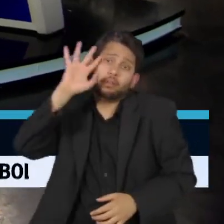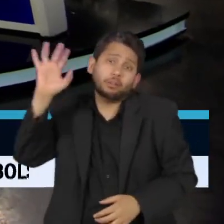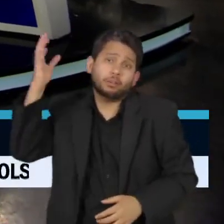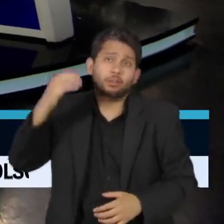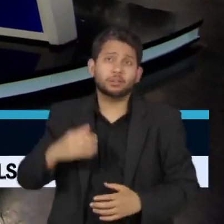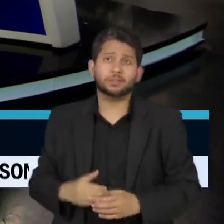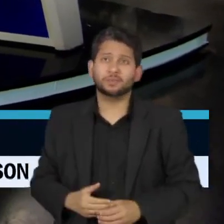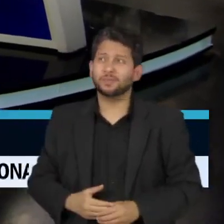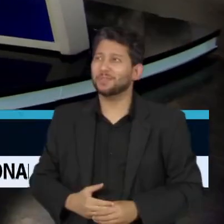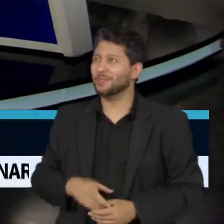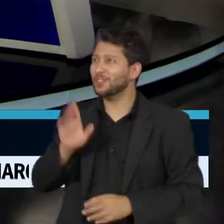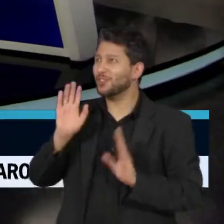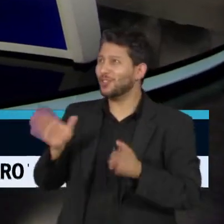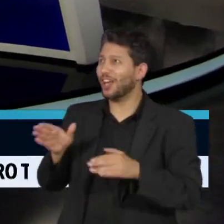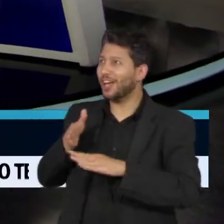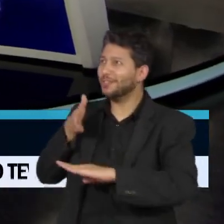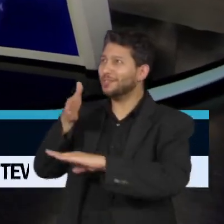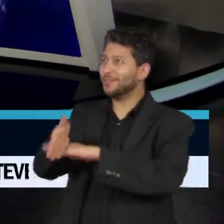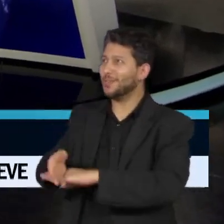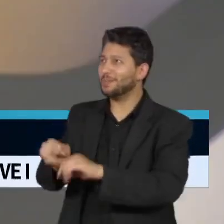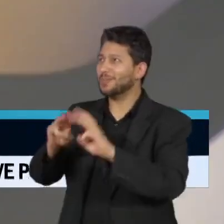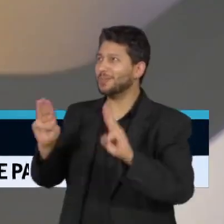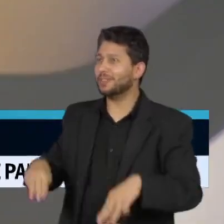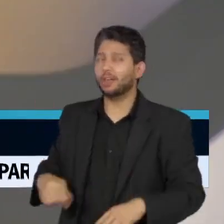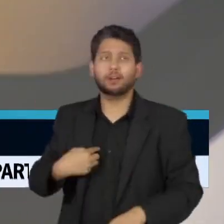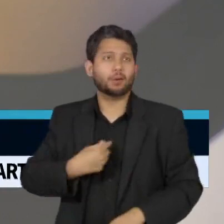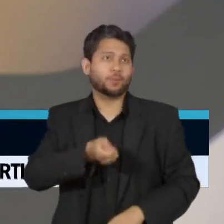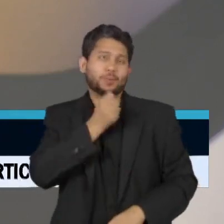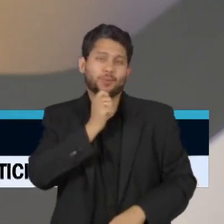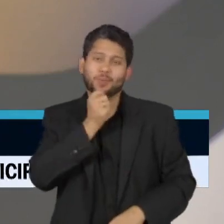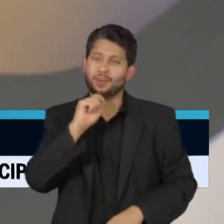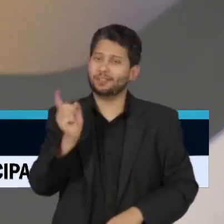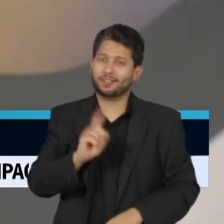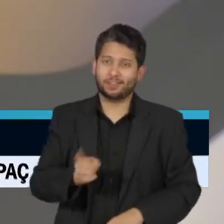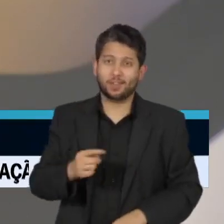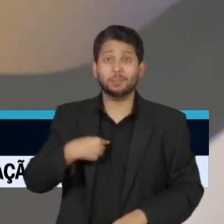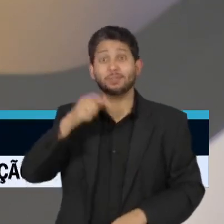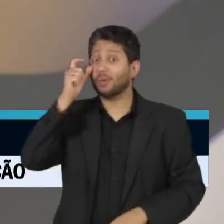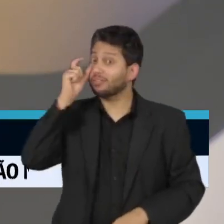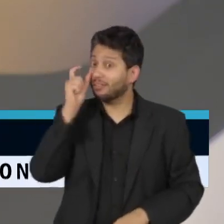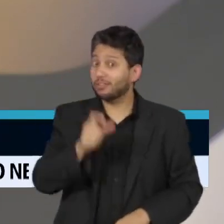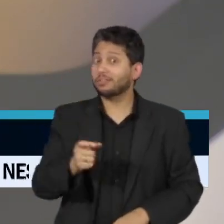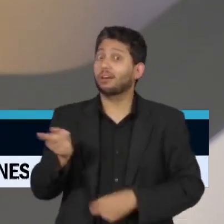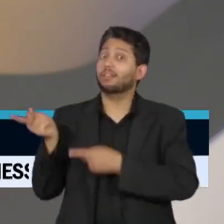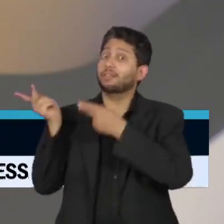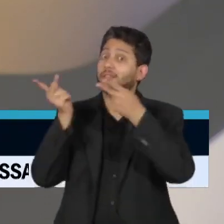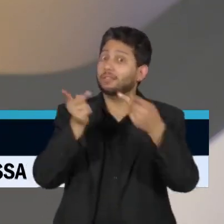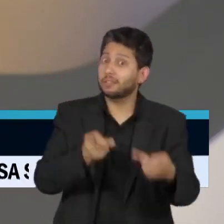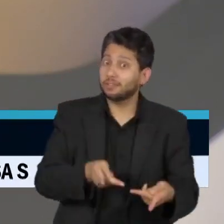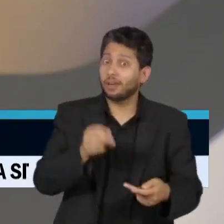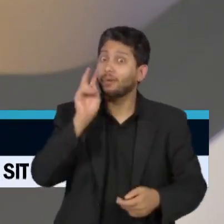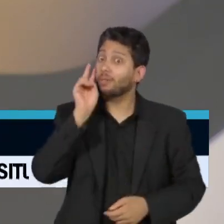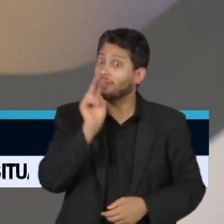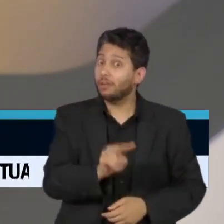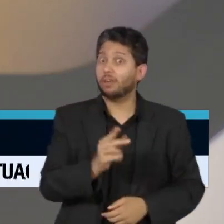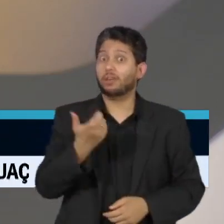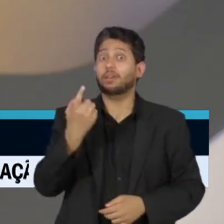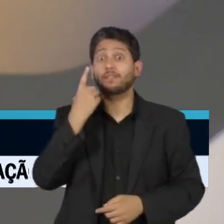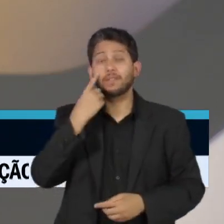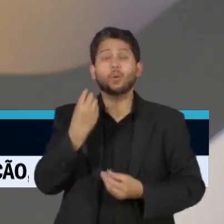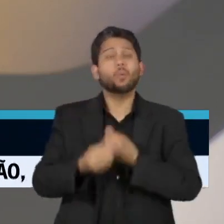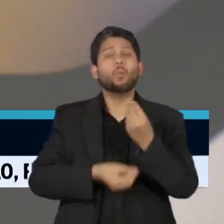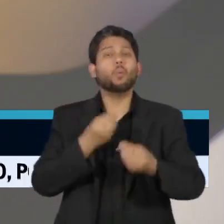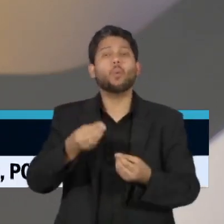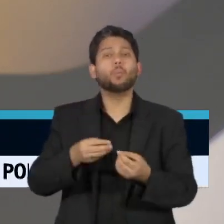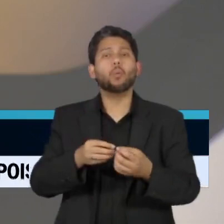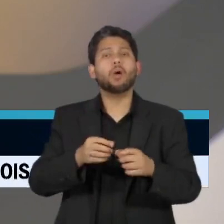Vera, você foi ao museu depois da reabertura ou não? Ainda não fui, Karen, mas estou muito interessada em ver essa exposição e em ver a reforma que